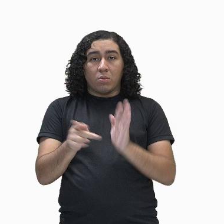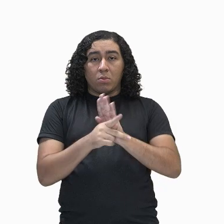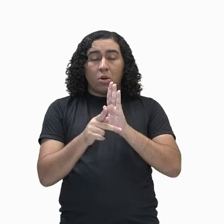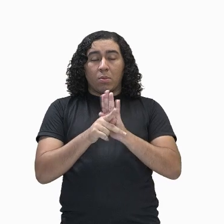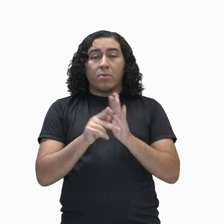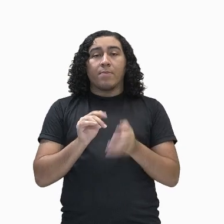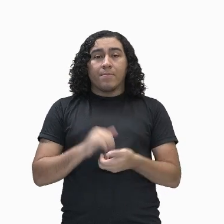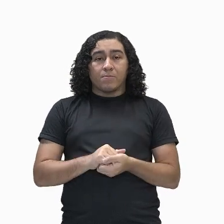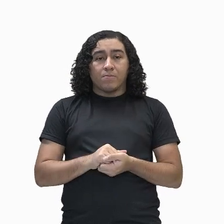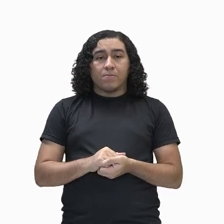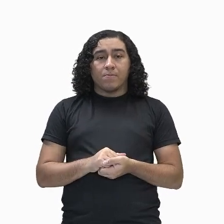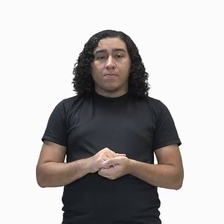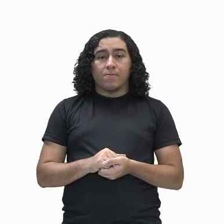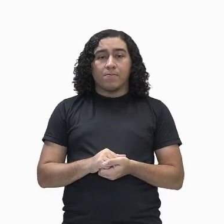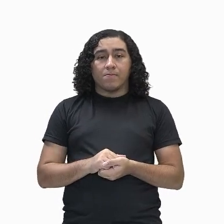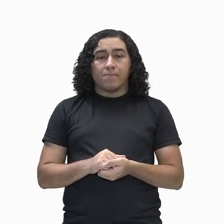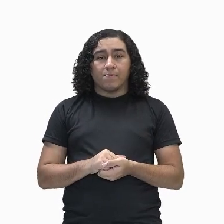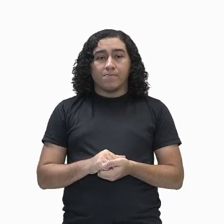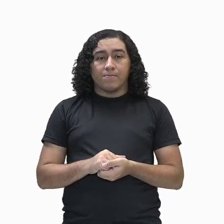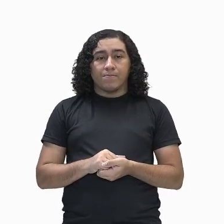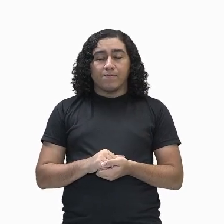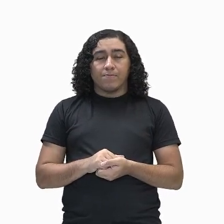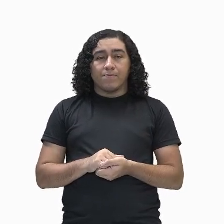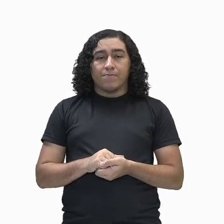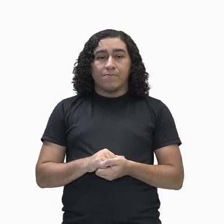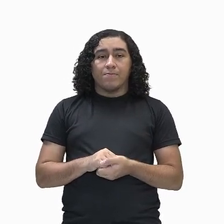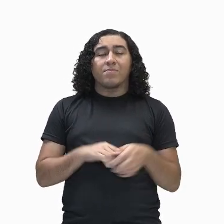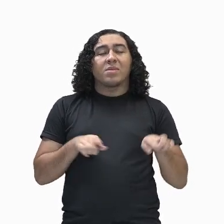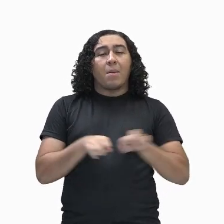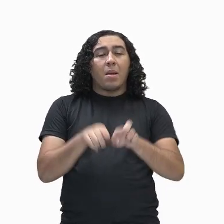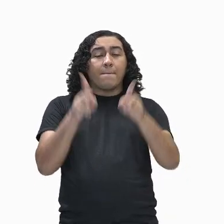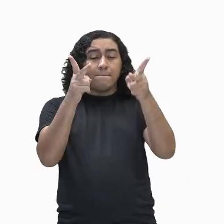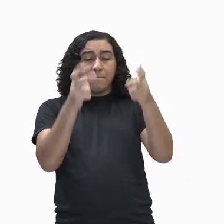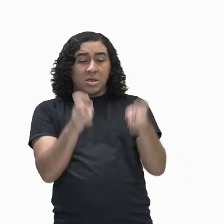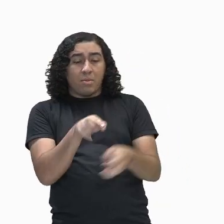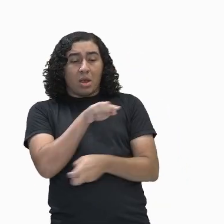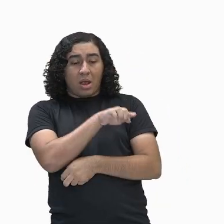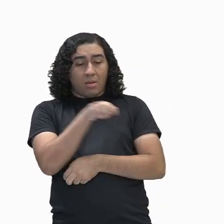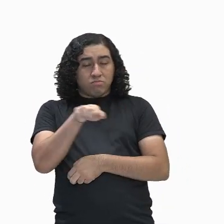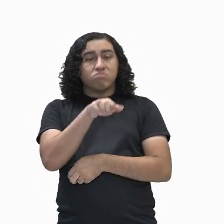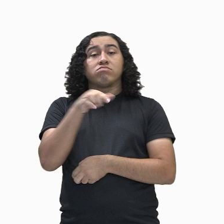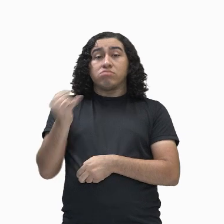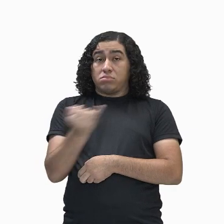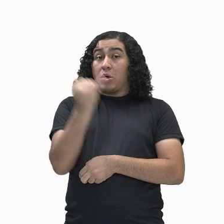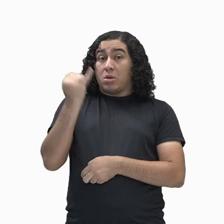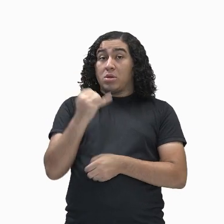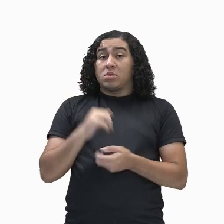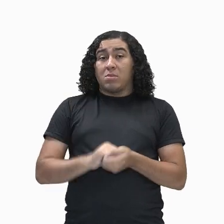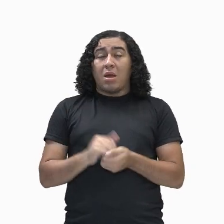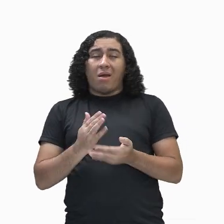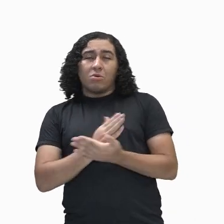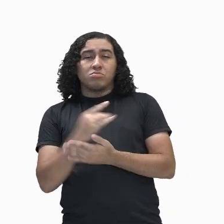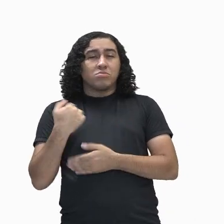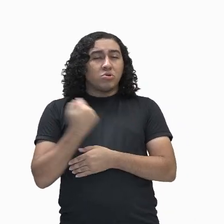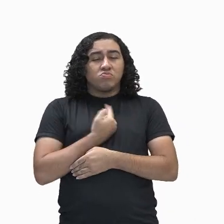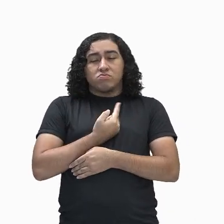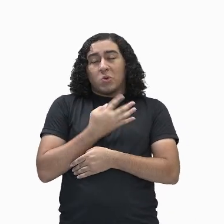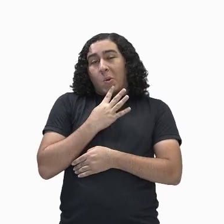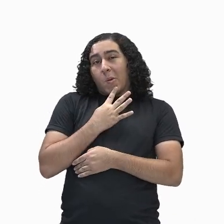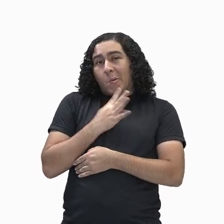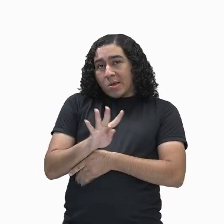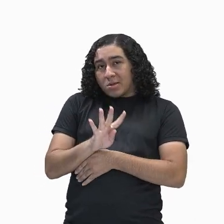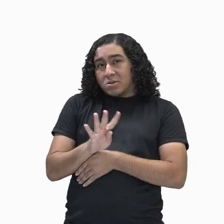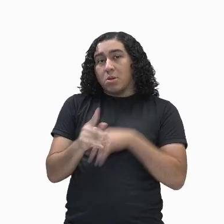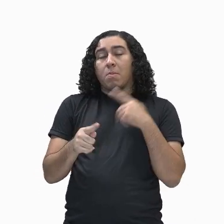alimentação dessas algas, né? Então, a gente viu aí que elas são muito importantes, né? Talvez a gente não tenha tanto conhecimento